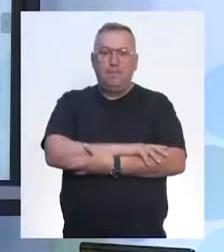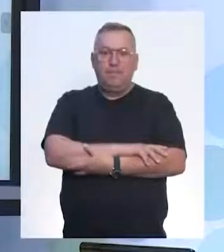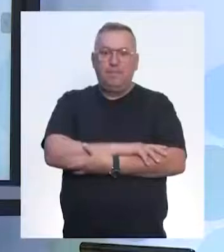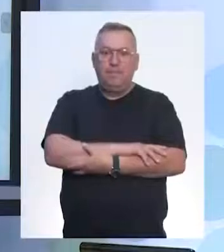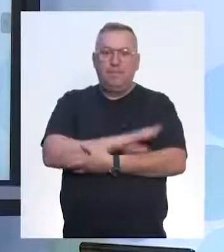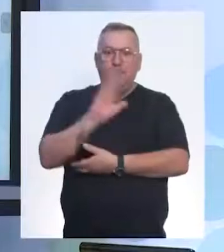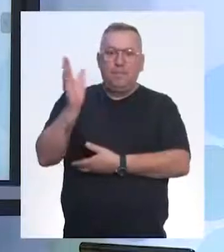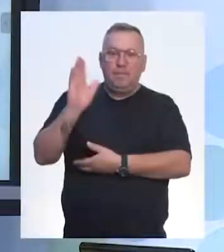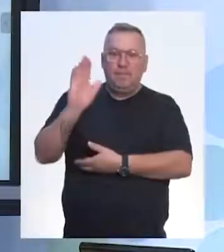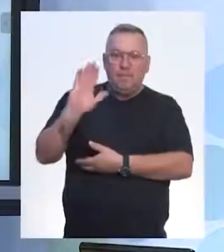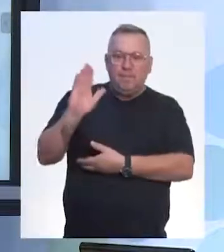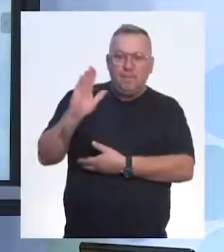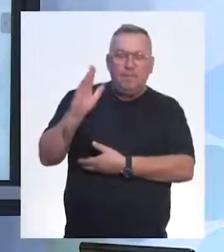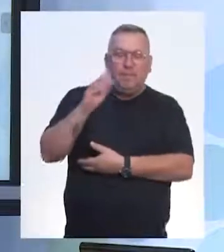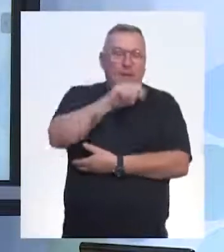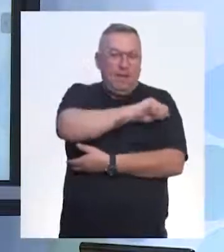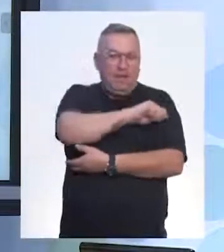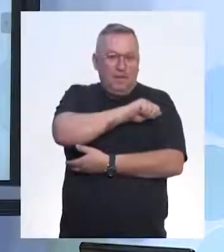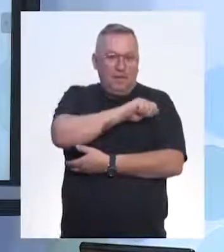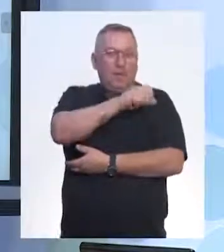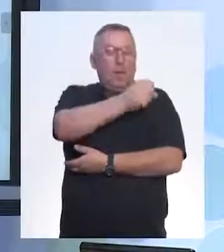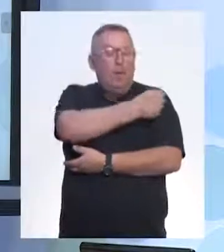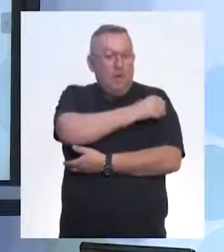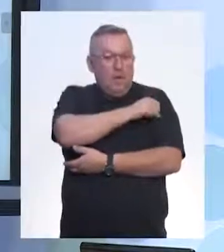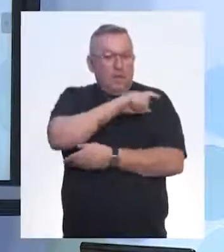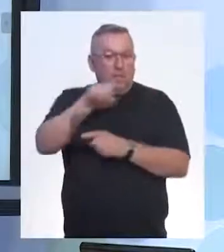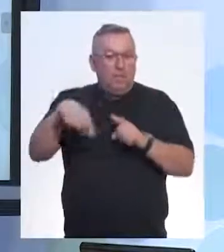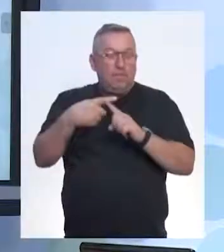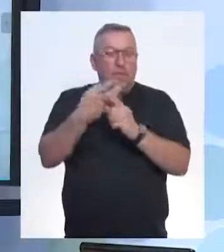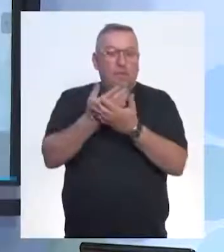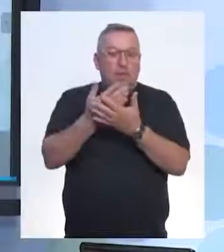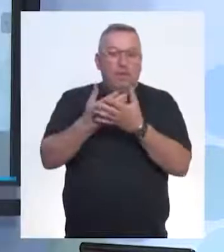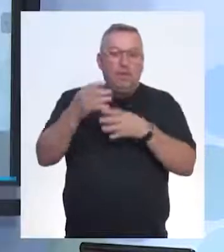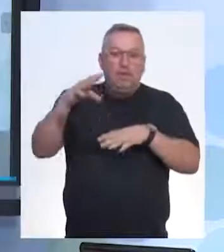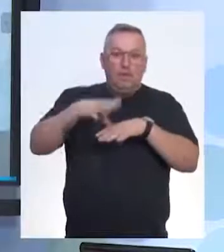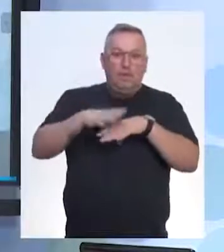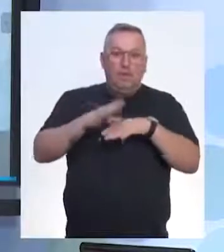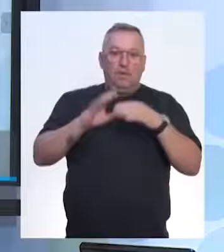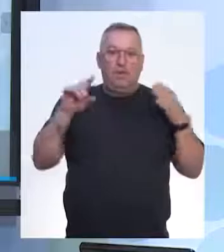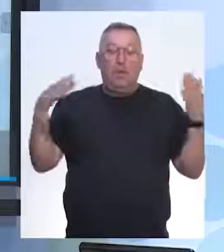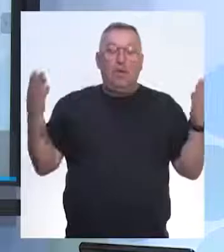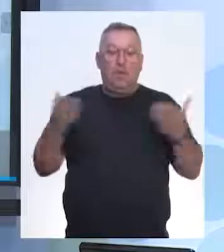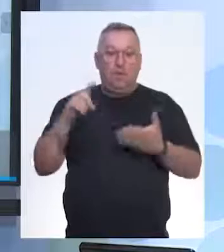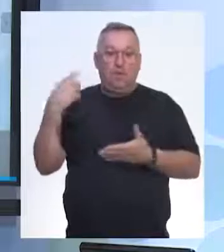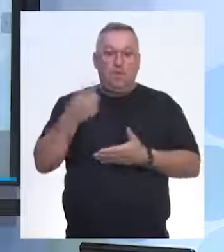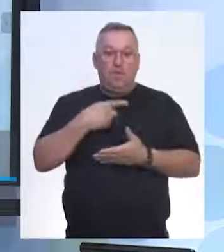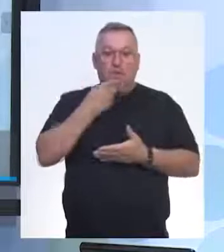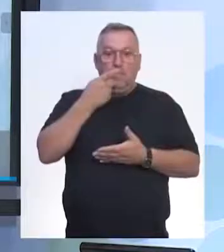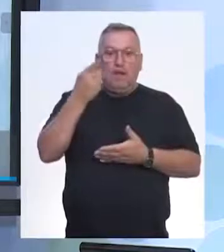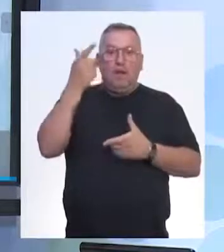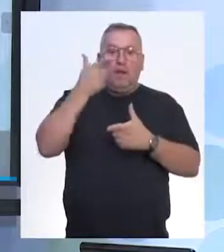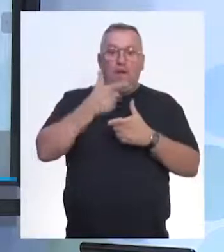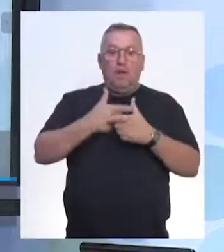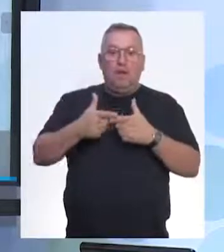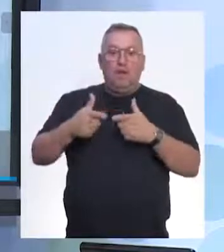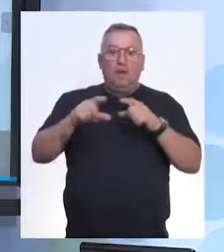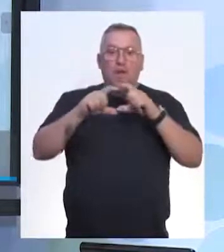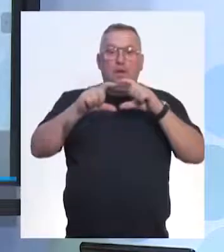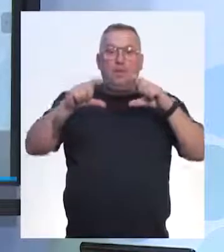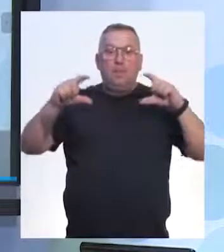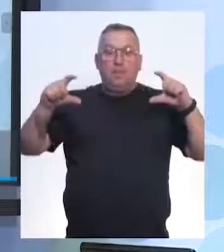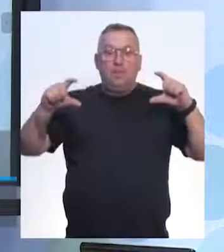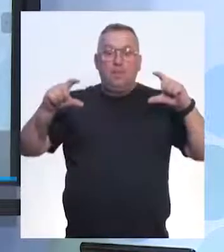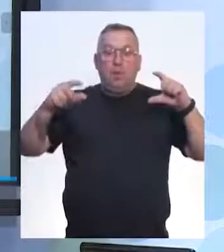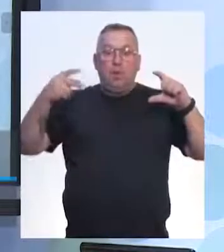Olá, alunos do 8º ano, bem-vindos a mais uma aula de matemática. Hoje nós vamos começar a falar sobre as equações